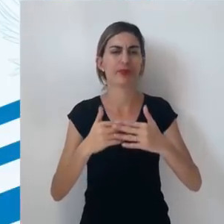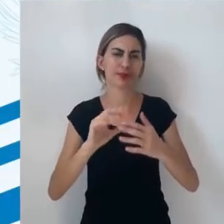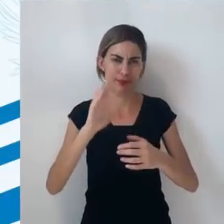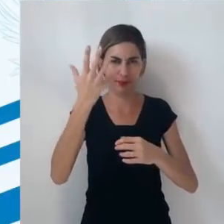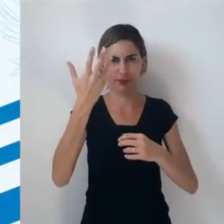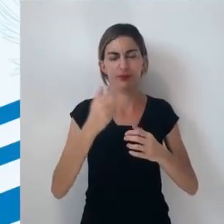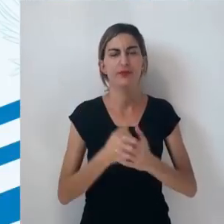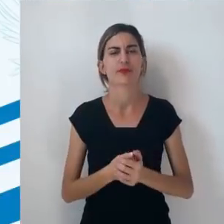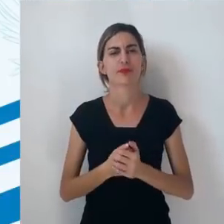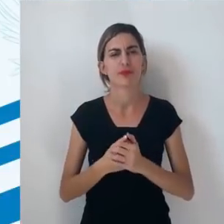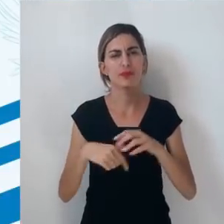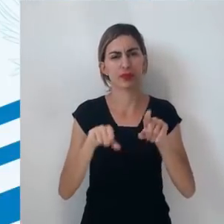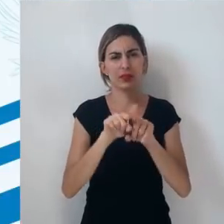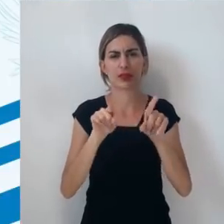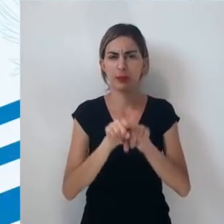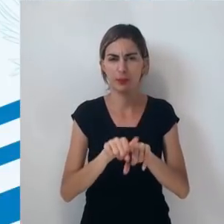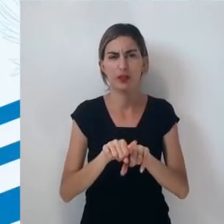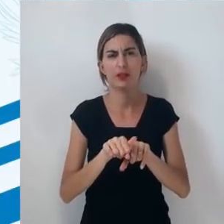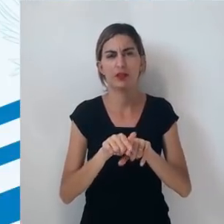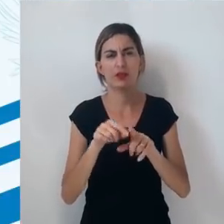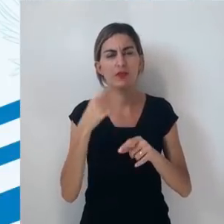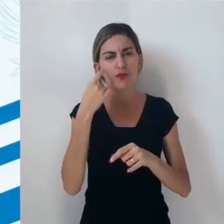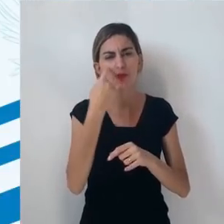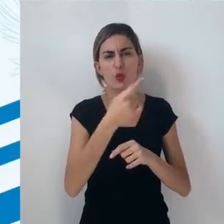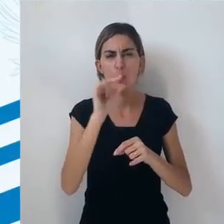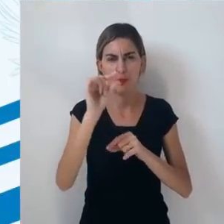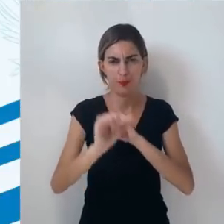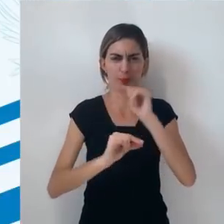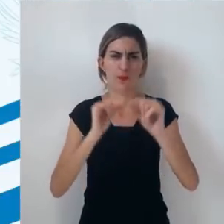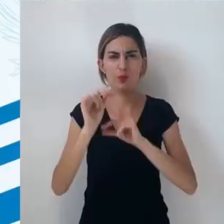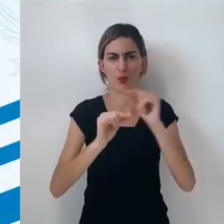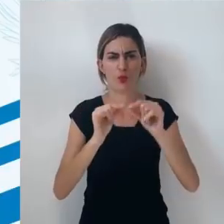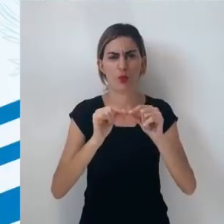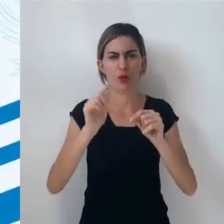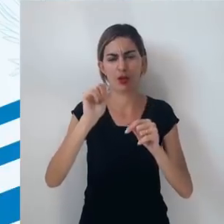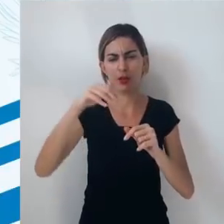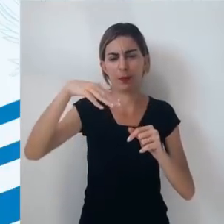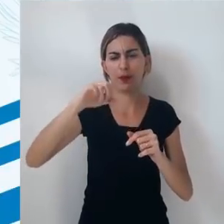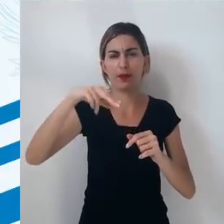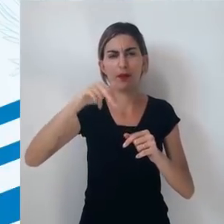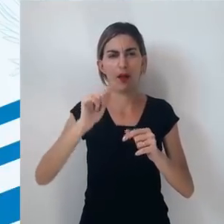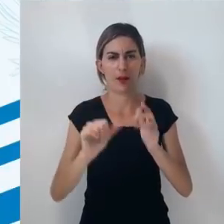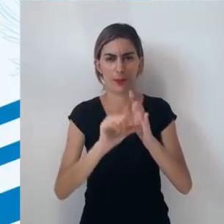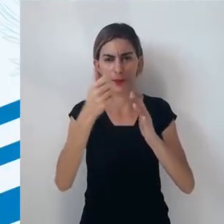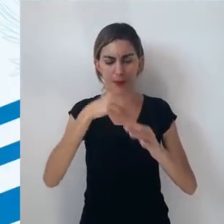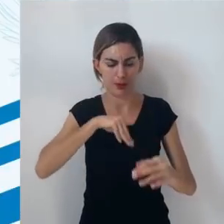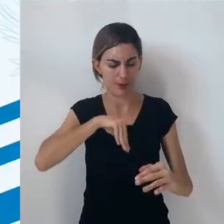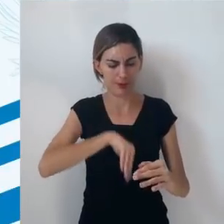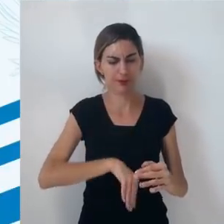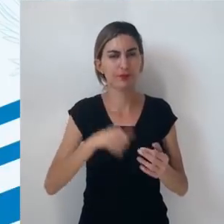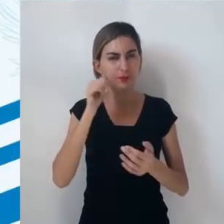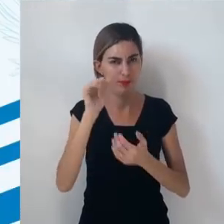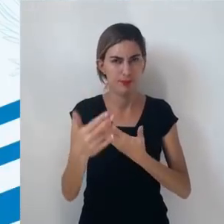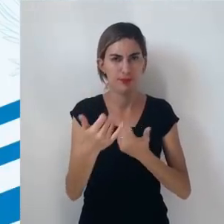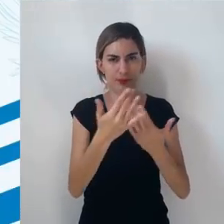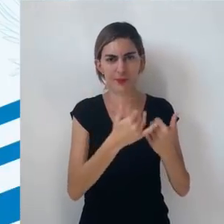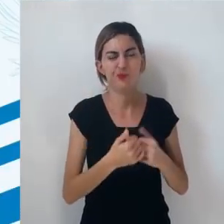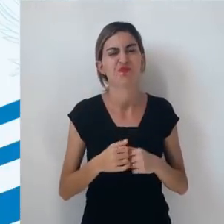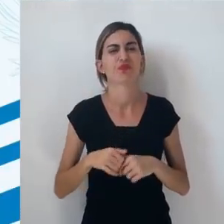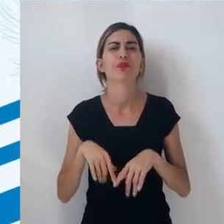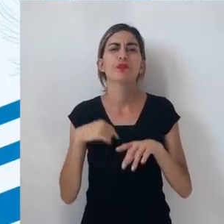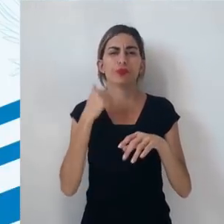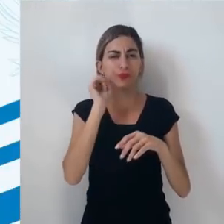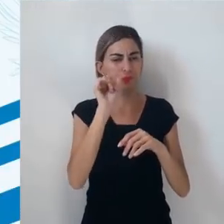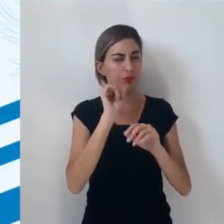gestação ela aconteça. Vimos também um pouco sobre a menarca, a primeira menstruação da